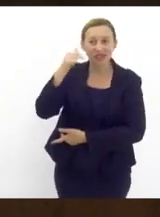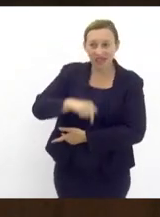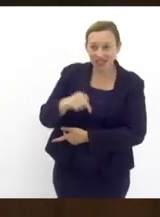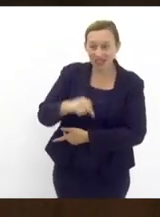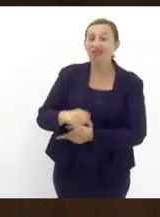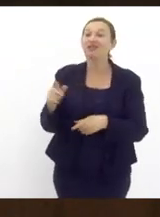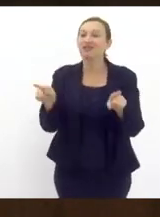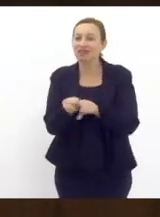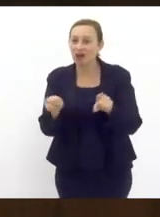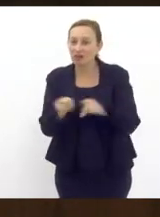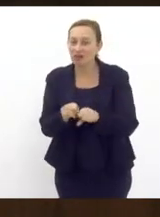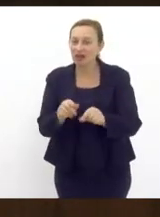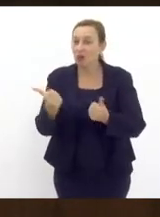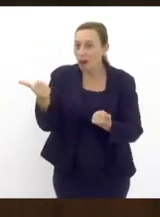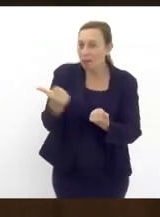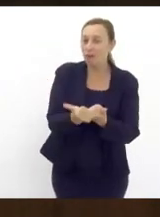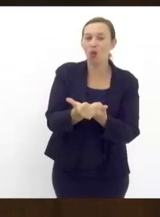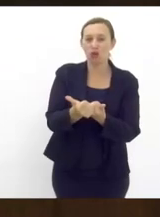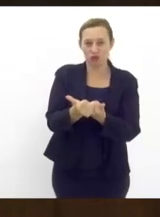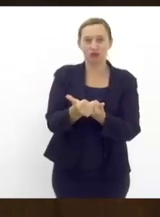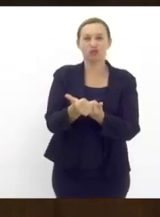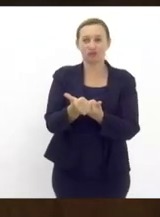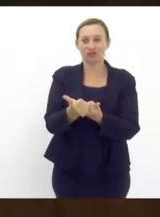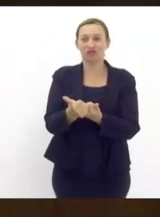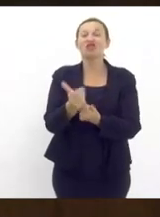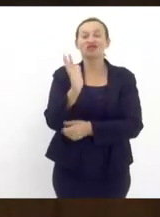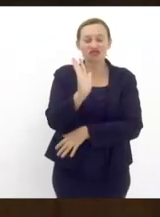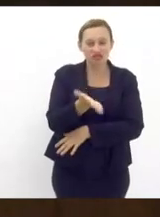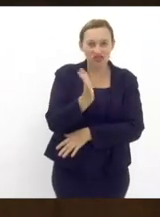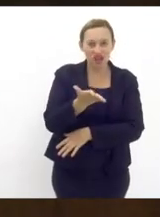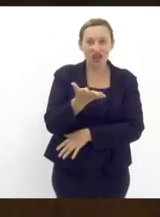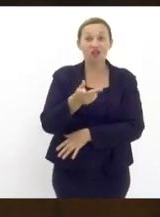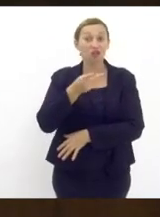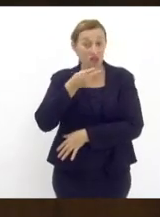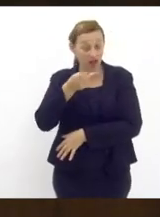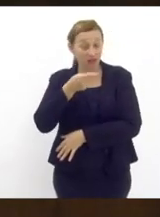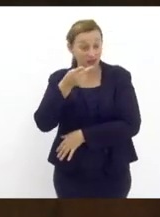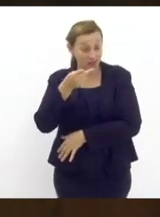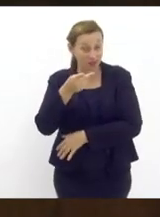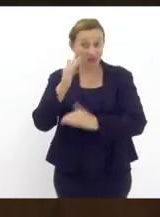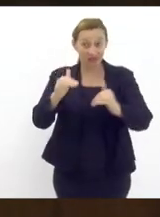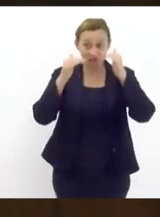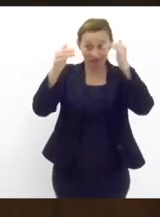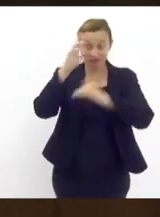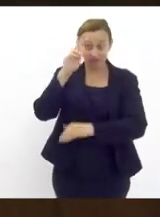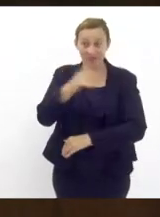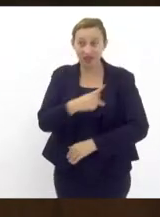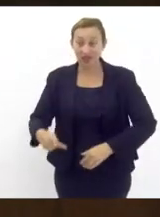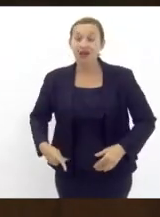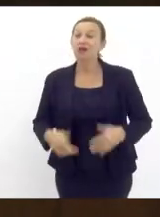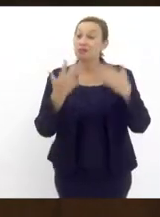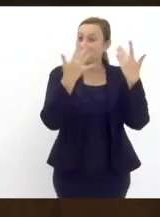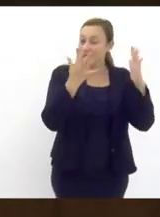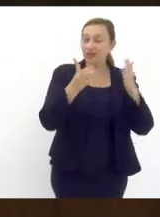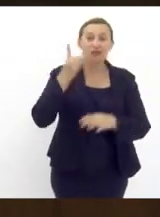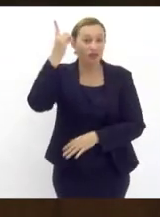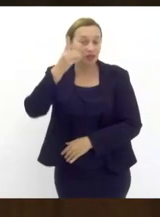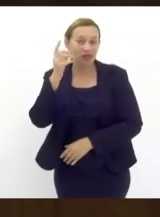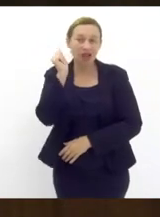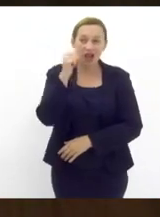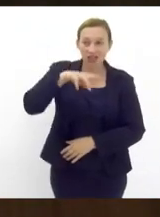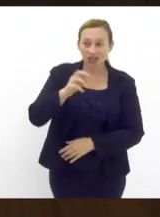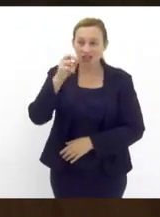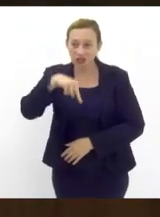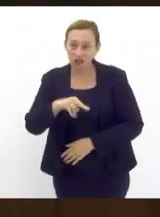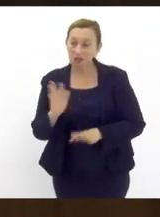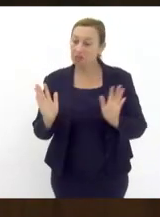também reitera o apoio que eu desde já já tô declarando a vossa excelência parabenizar o deputado Anderson Moraes pela